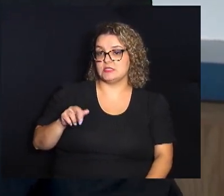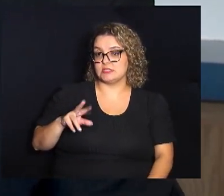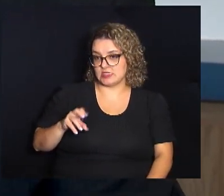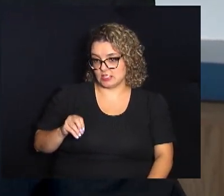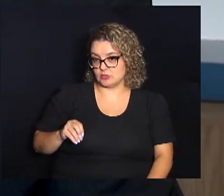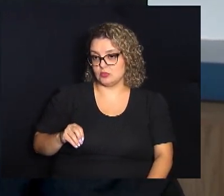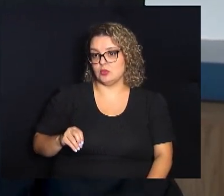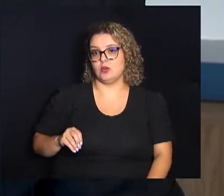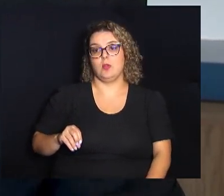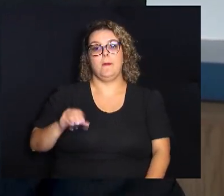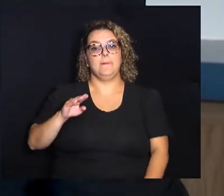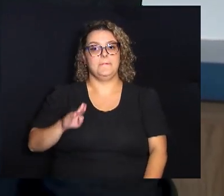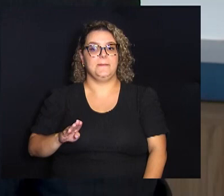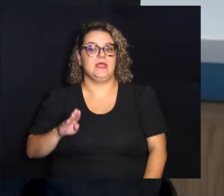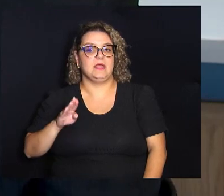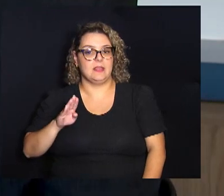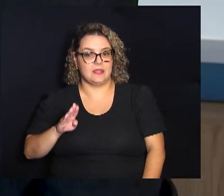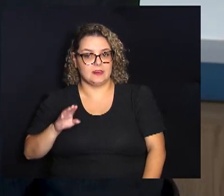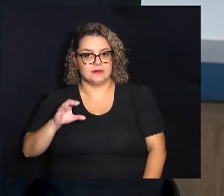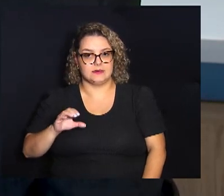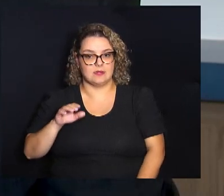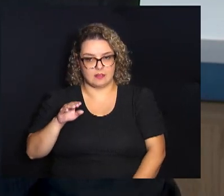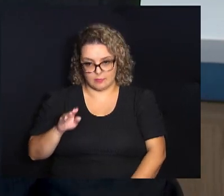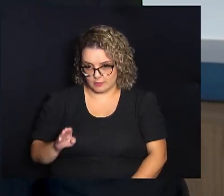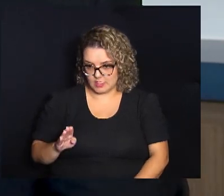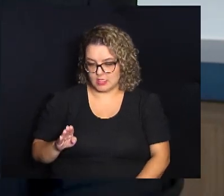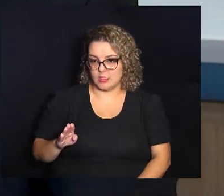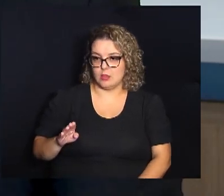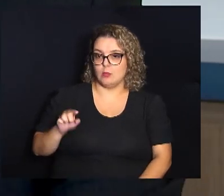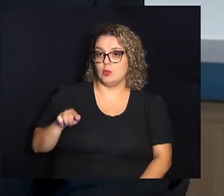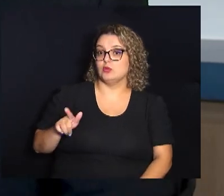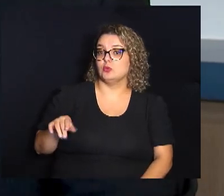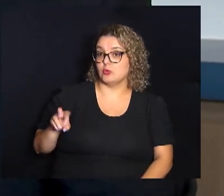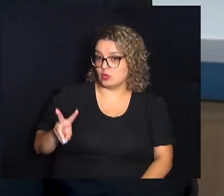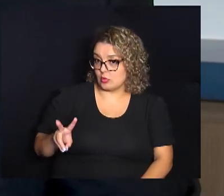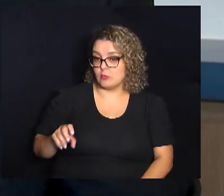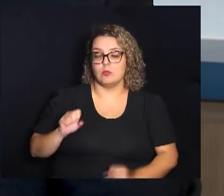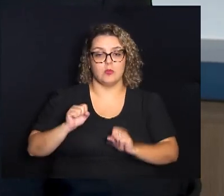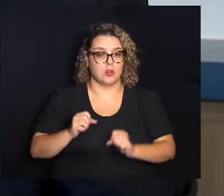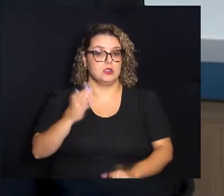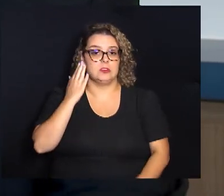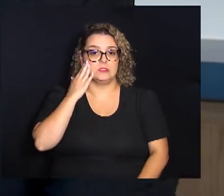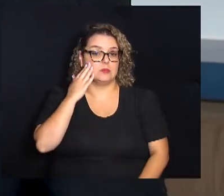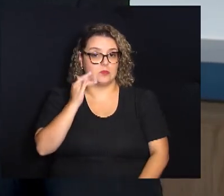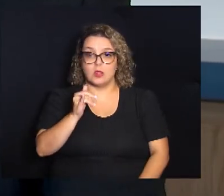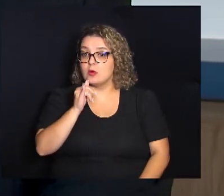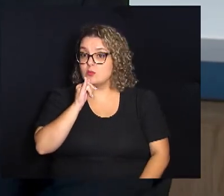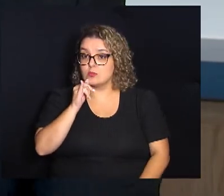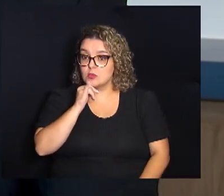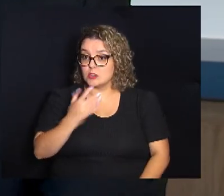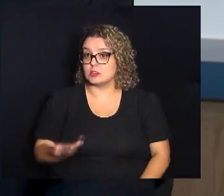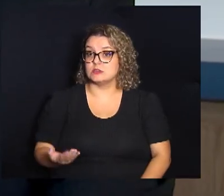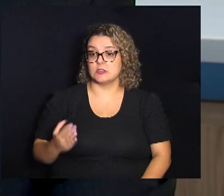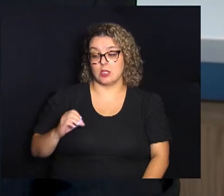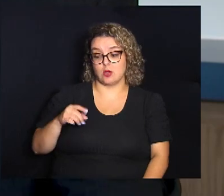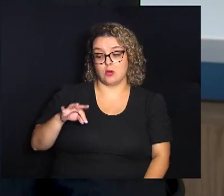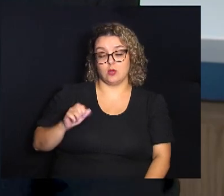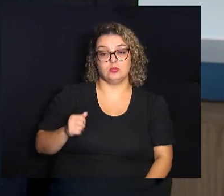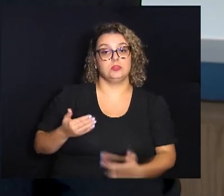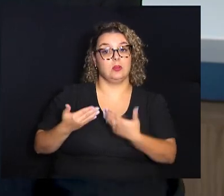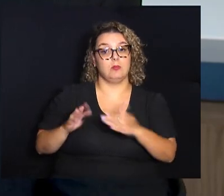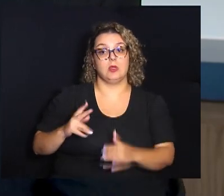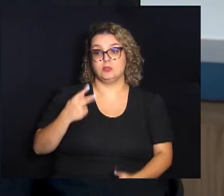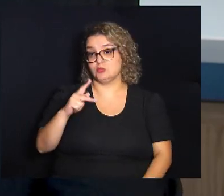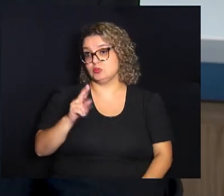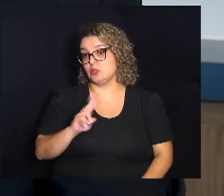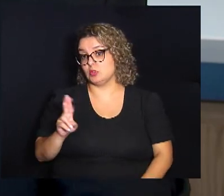registrato.bcb.gov, que é o mais indicado para esse tipo de verificação. Ali você pode saber, por exemplo, se há contas bancárias abertas em seu